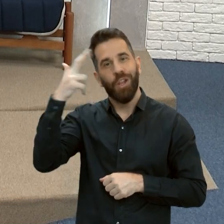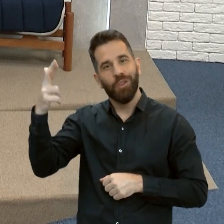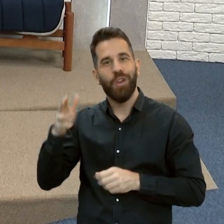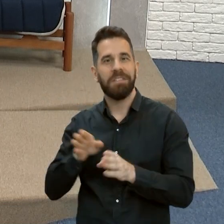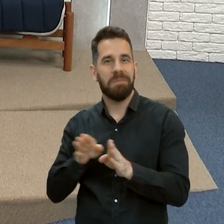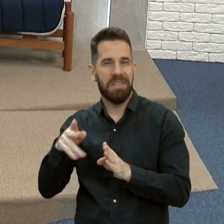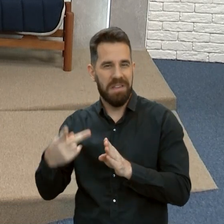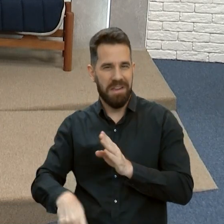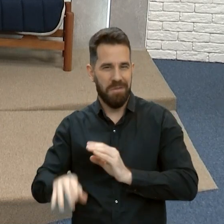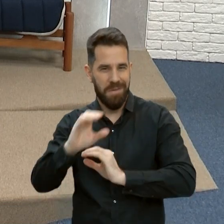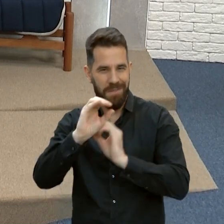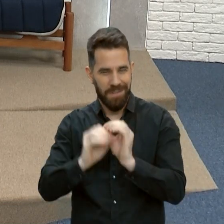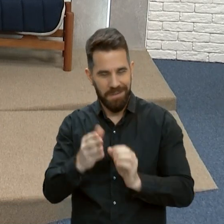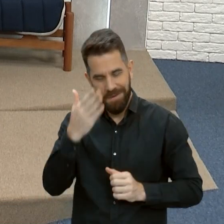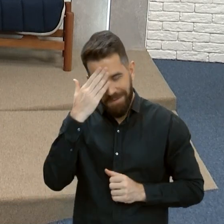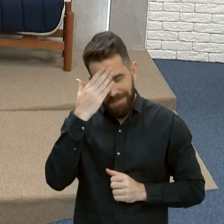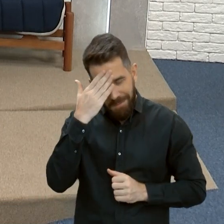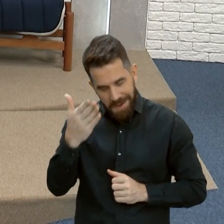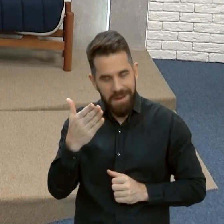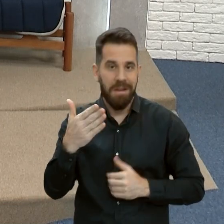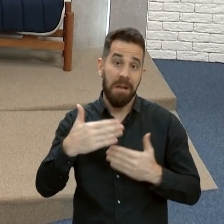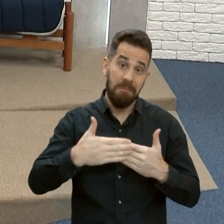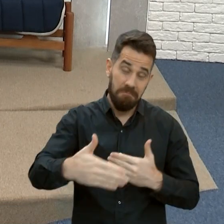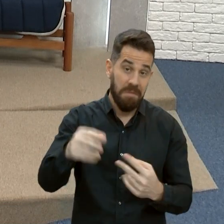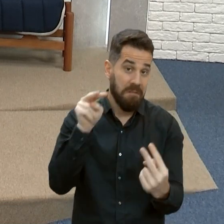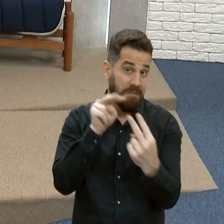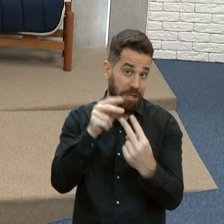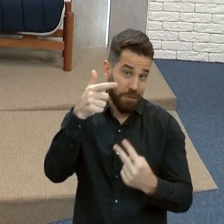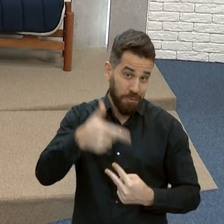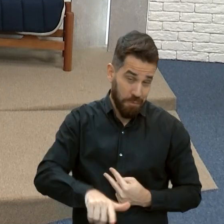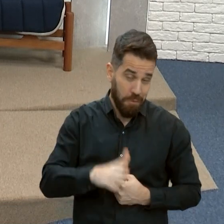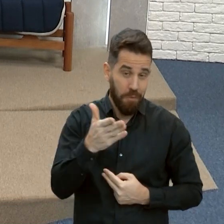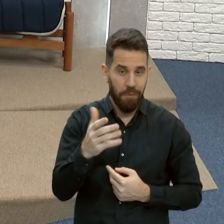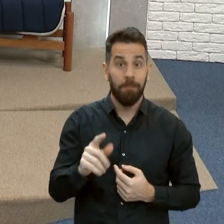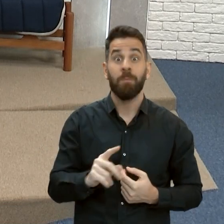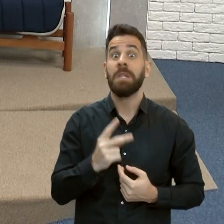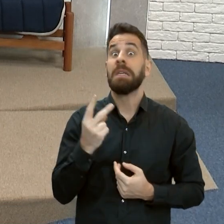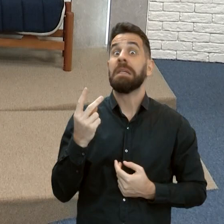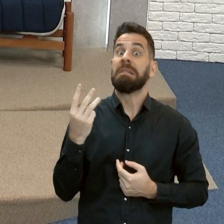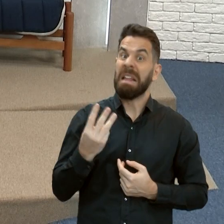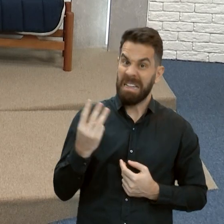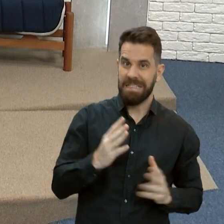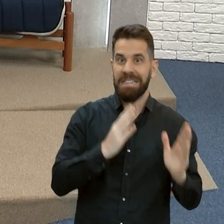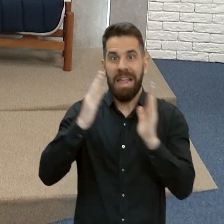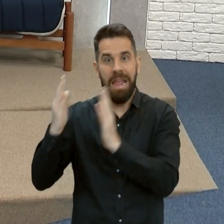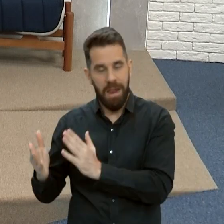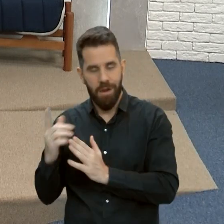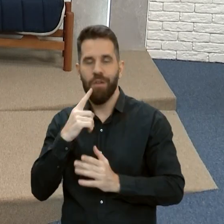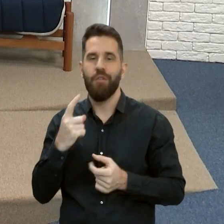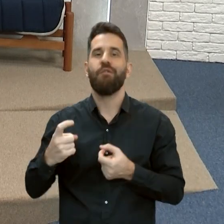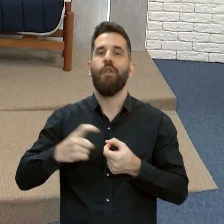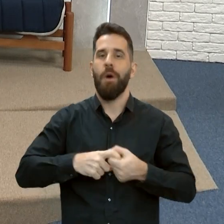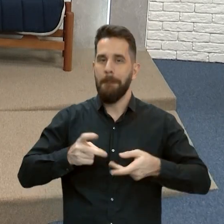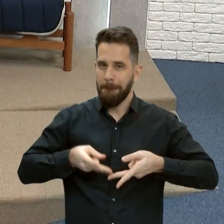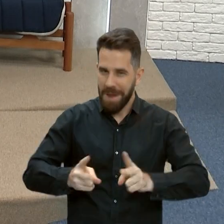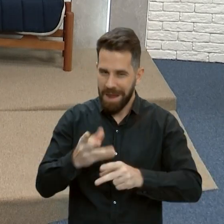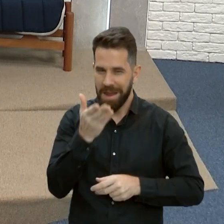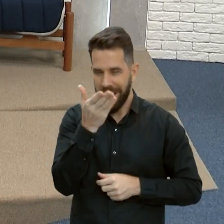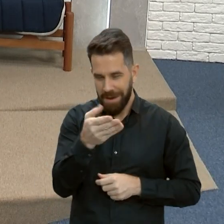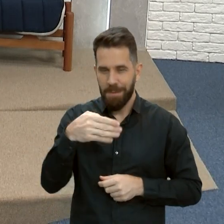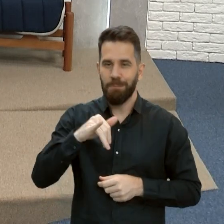gente, pelos esclarecimentos e até uma próxima oportunidade. No próximo bloco a gente volta então aqui com a Michele, que